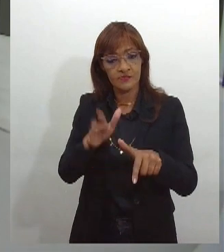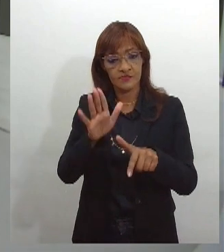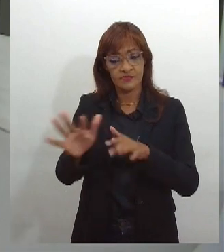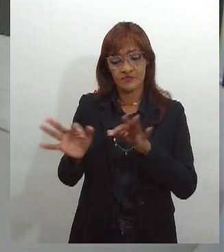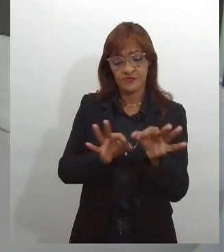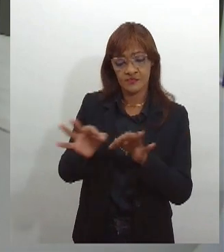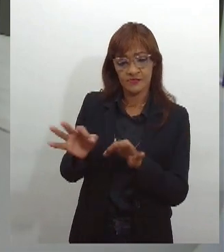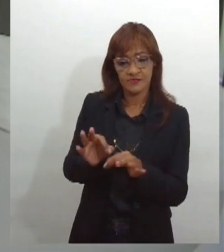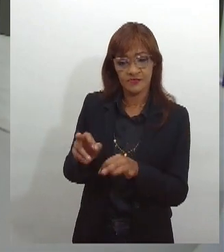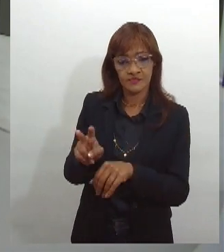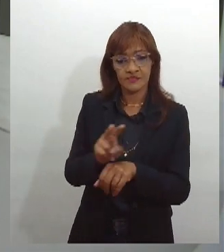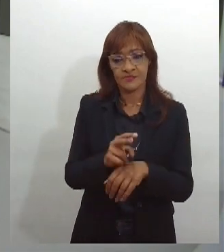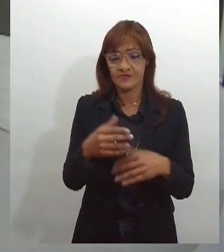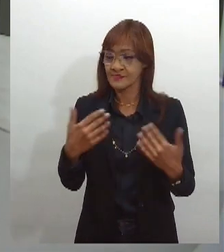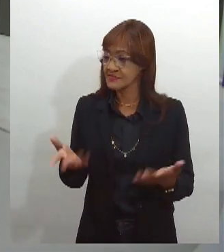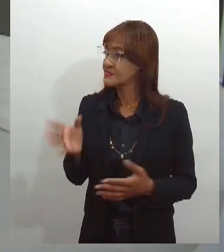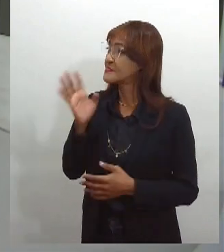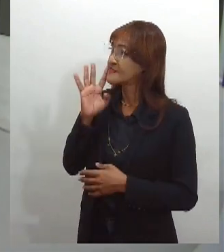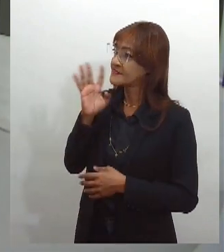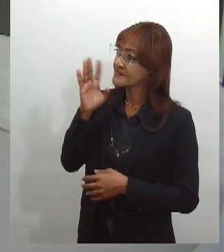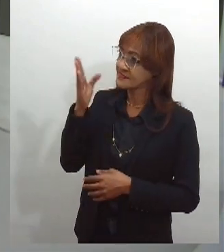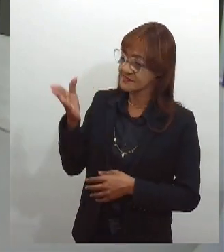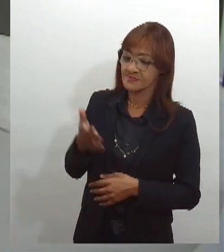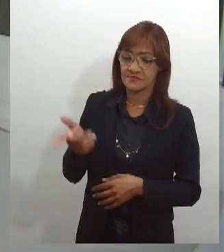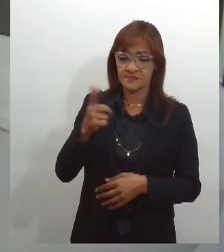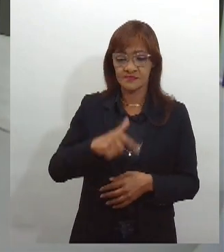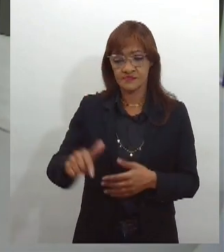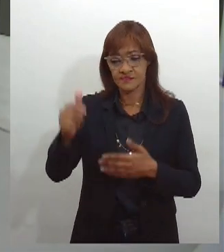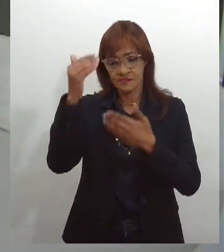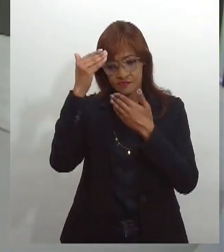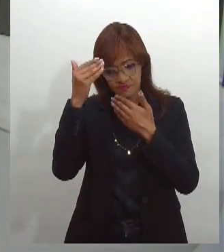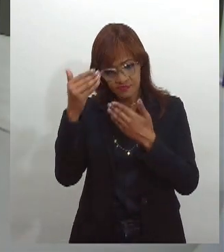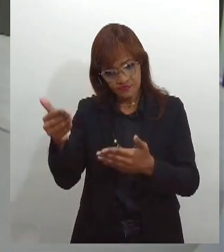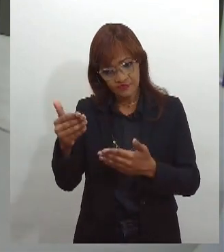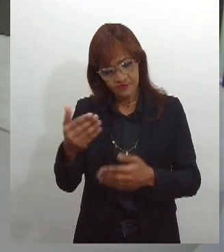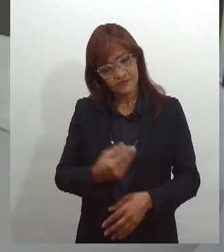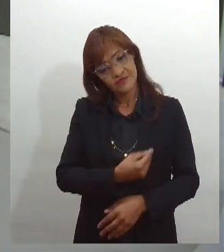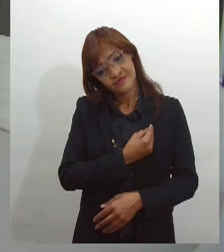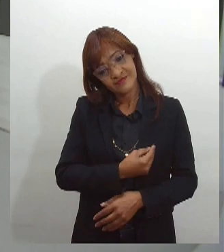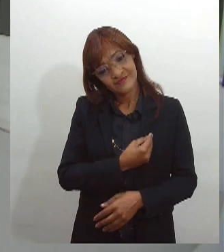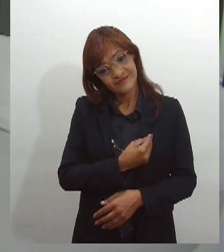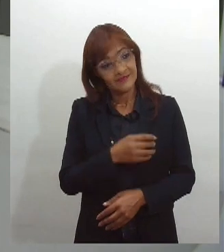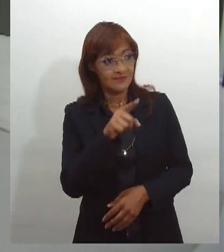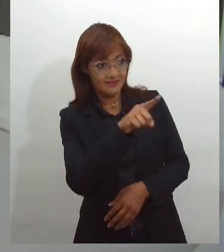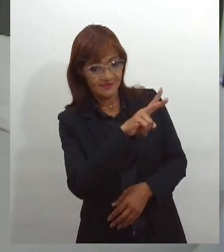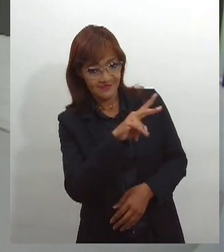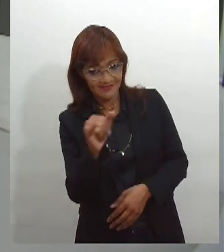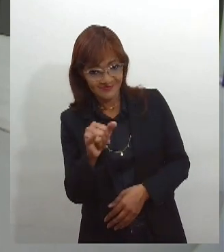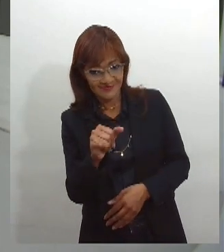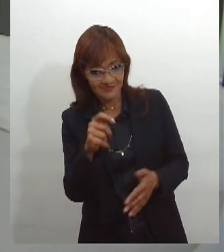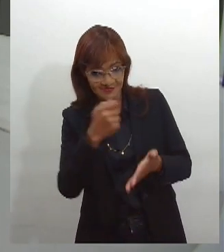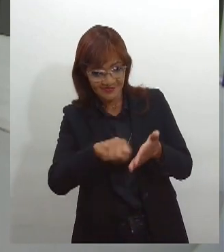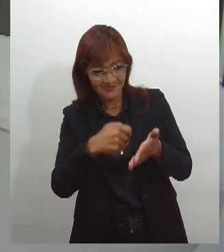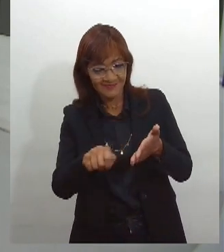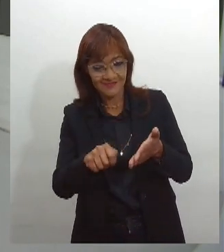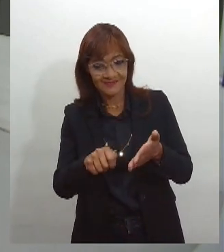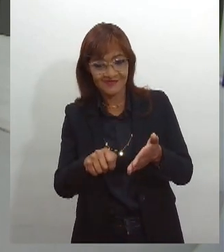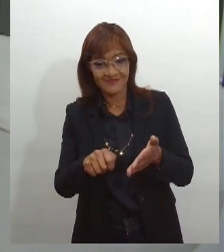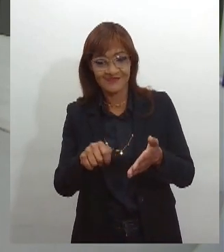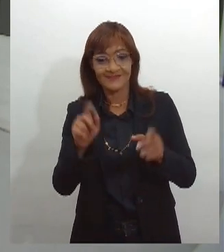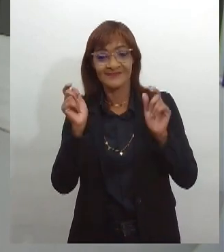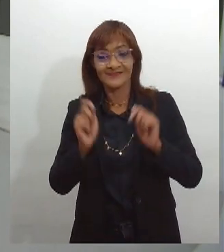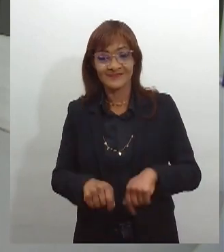Que bacana, Benete, mais uma vez muito obrigado pela sua participação aqui com a gente. Vou trazer a carteira profissional para assinar, viu? Seria aqui funcionário da TV